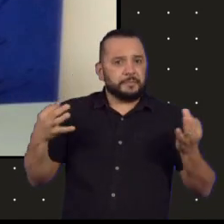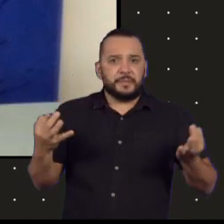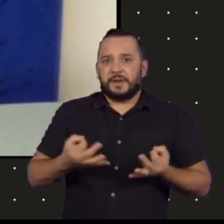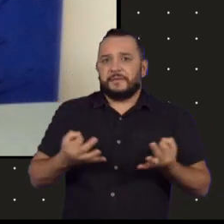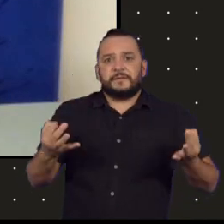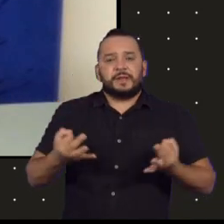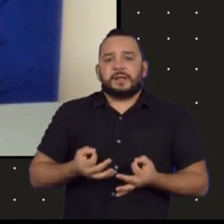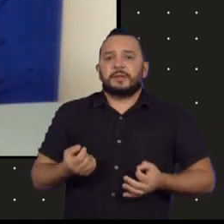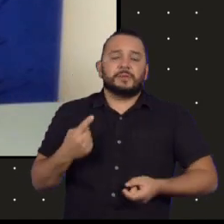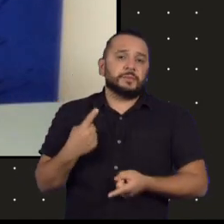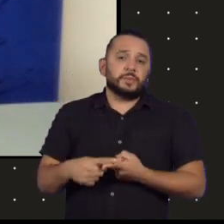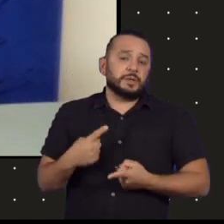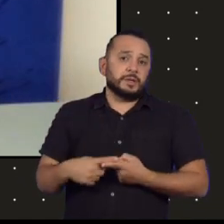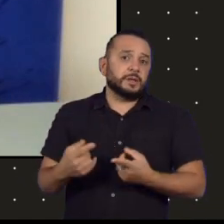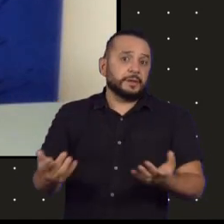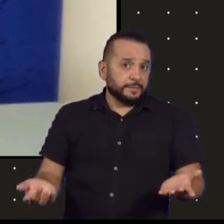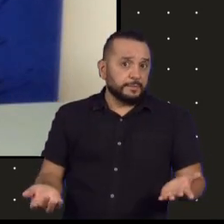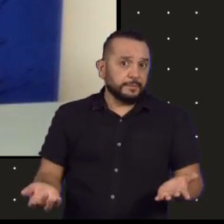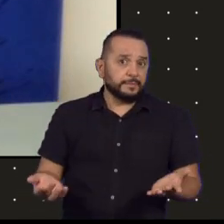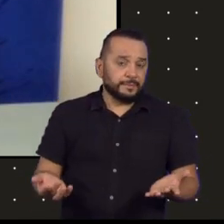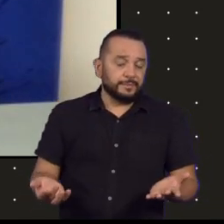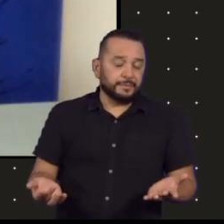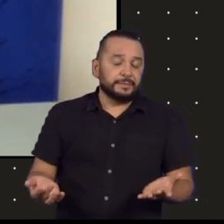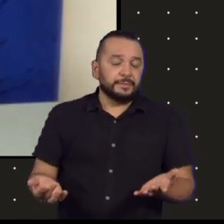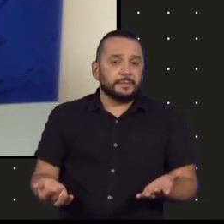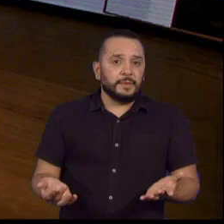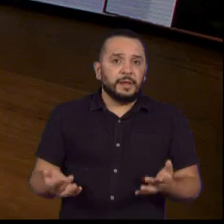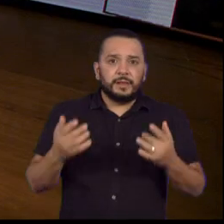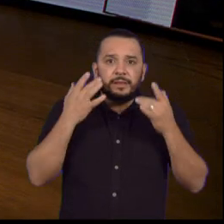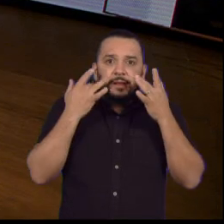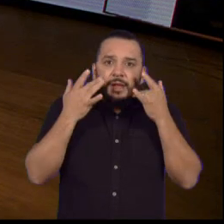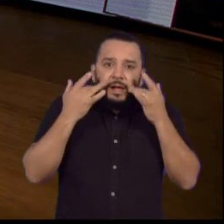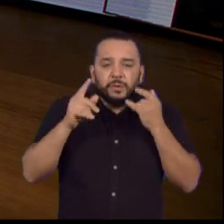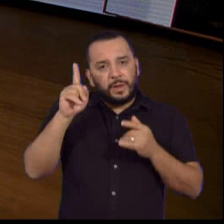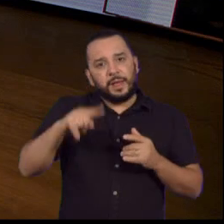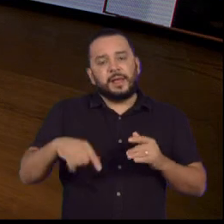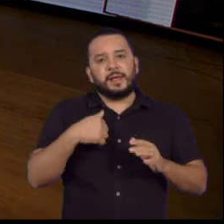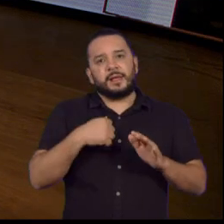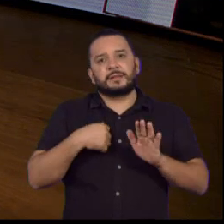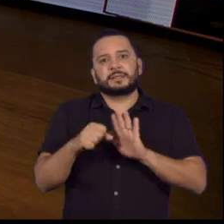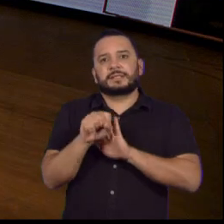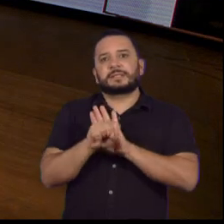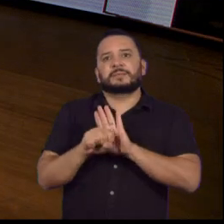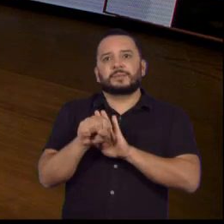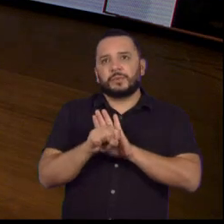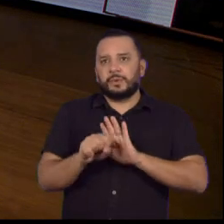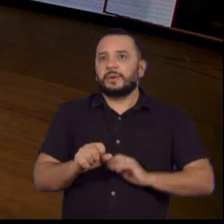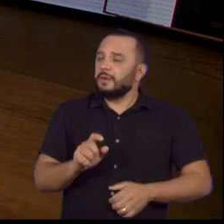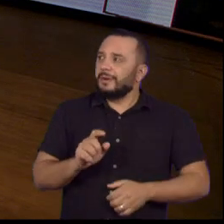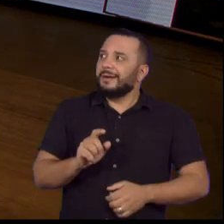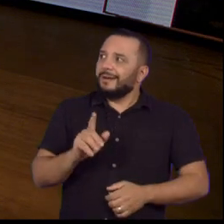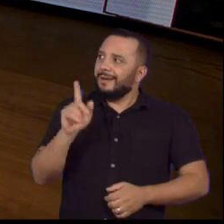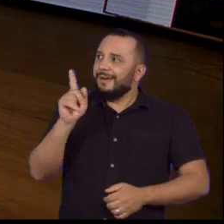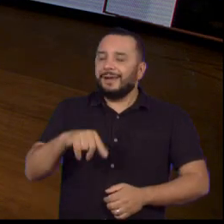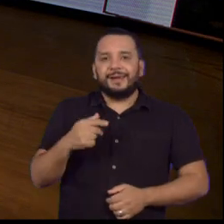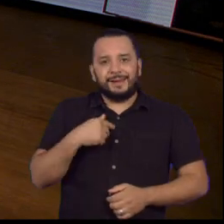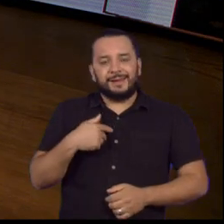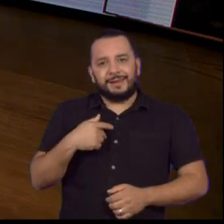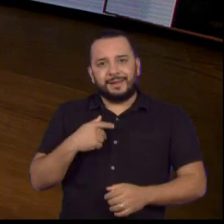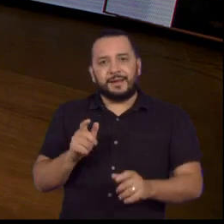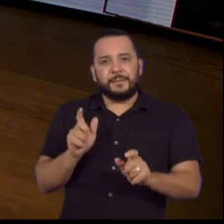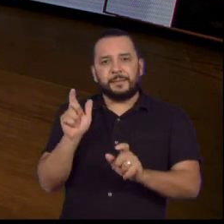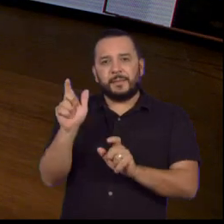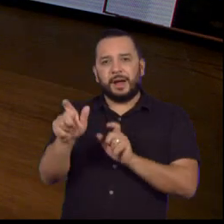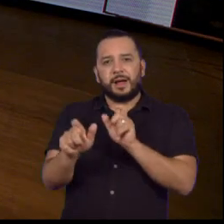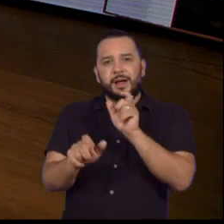o teatro está nessa simbologia, né? Está no domínio da palavra, da comunicação da